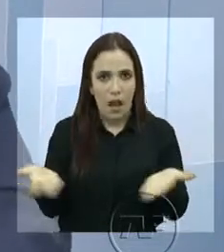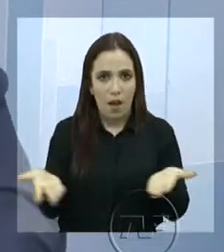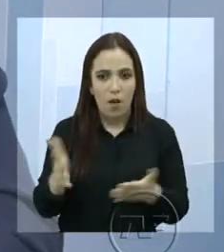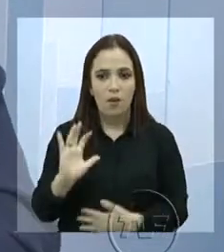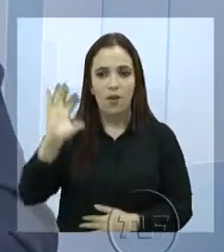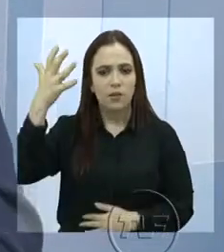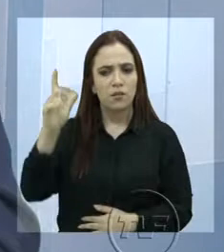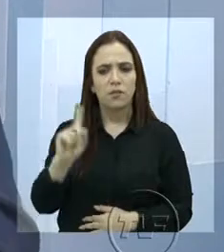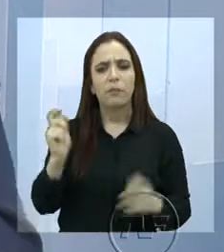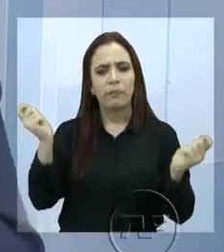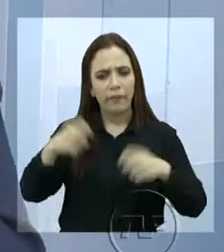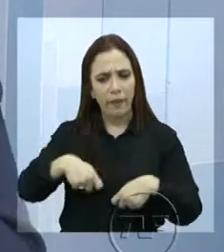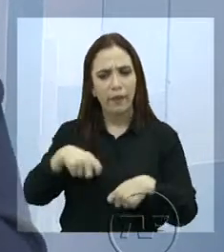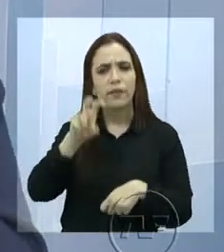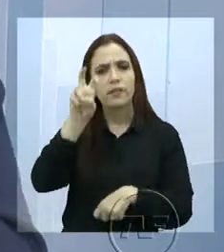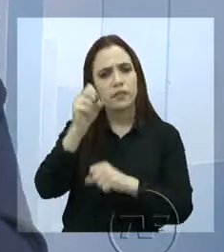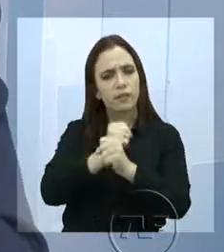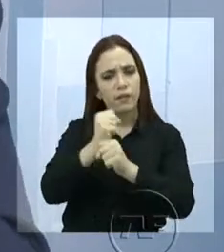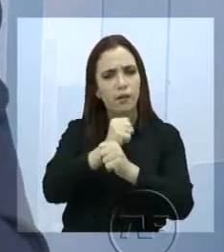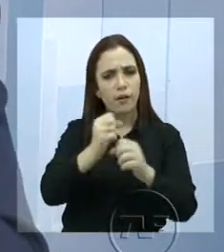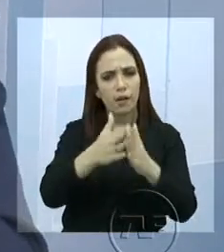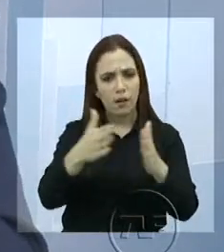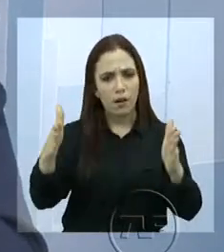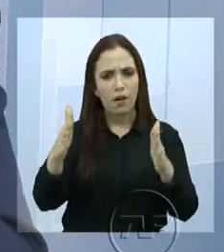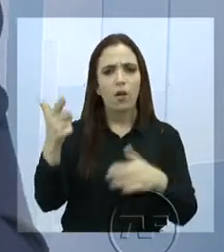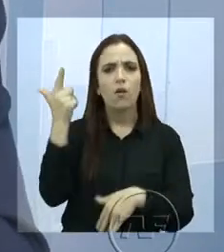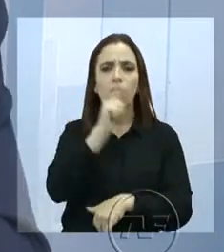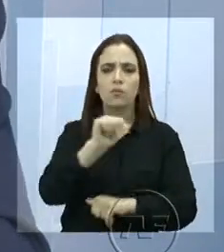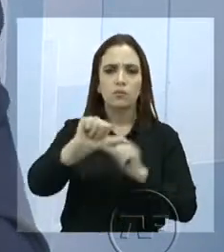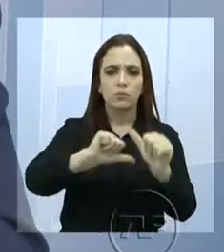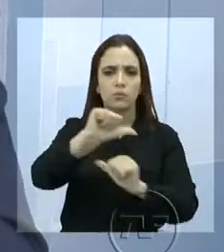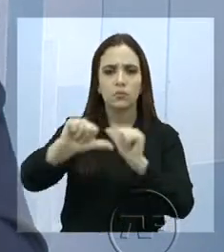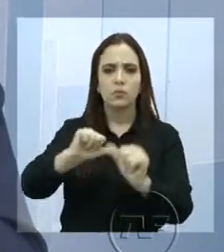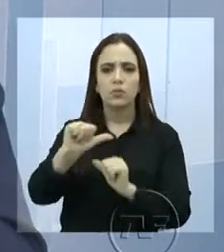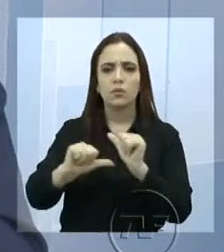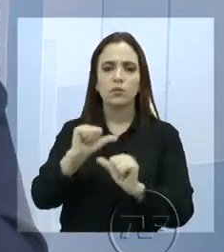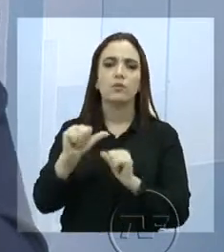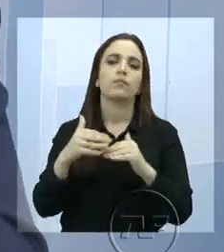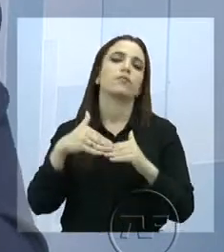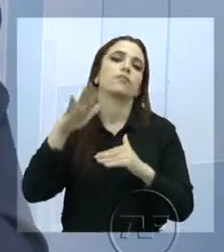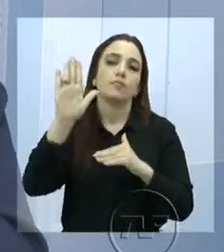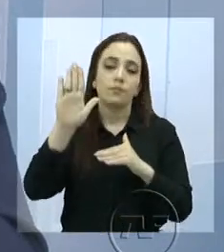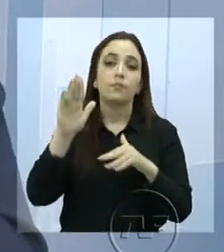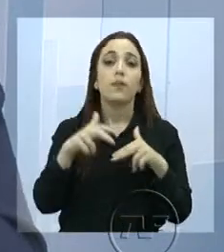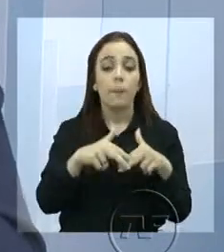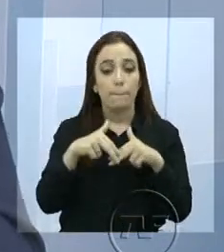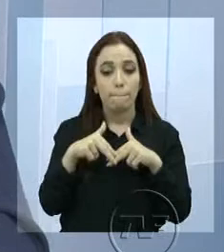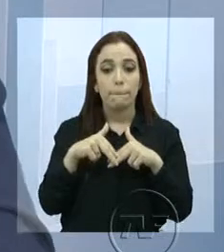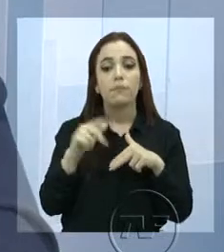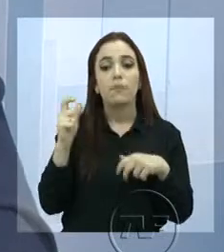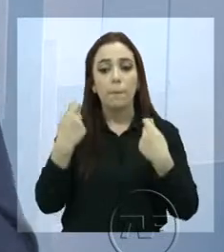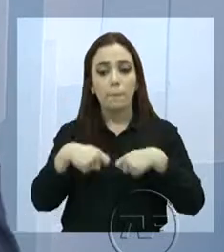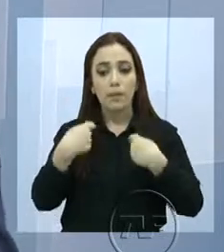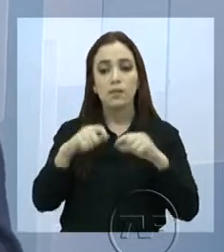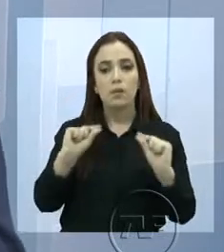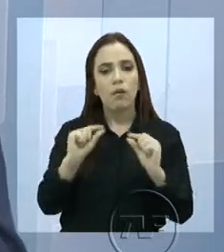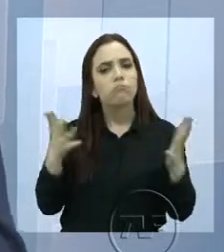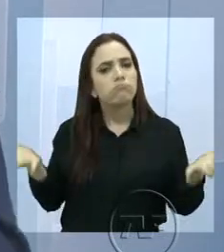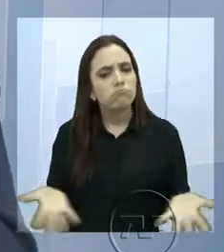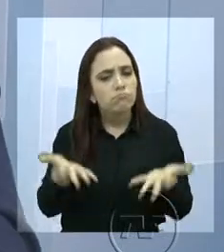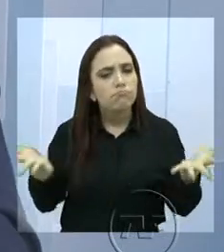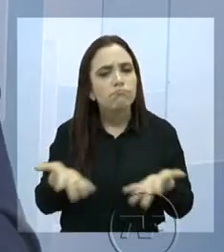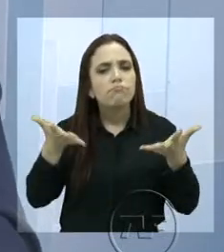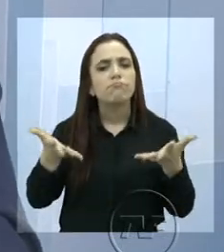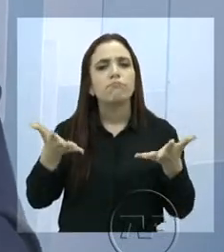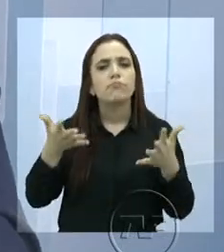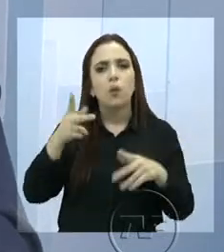absurdo, em 5 anos nós consigamos atingir pelo menos o mínimo. Para isso, lógico, a gente precisa incentivar